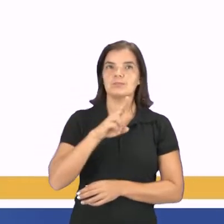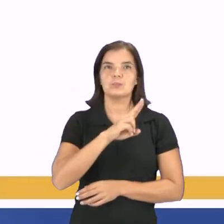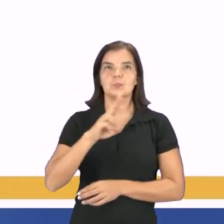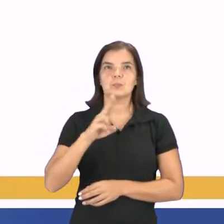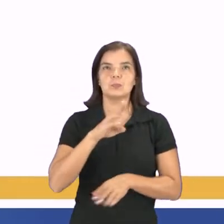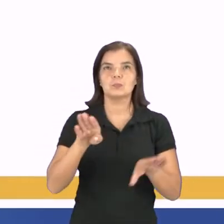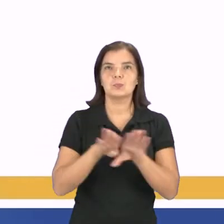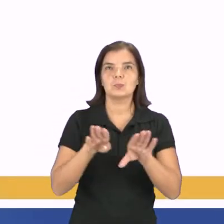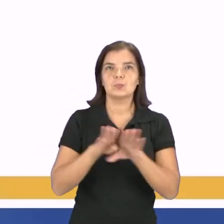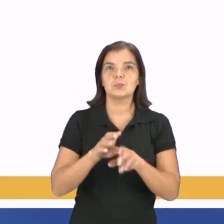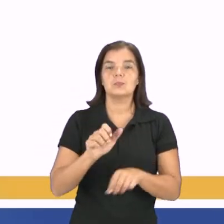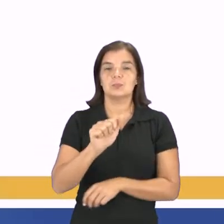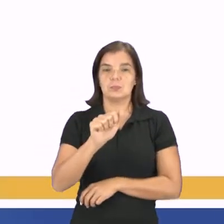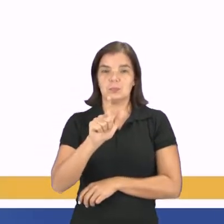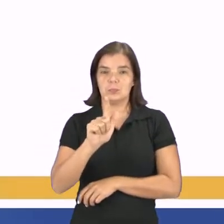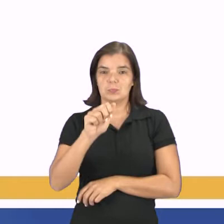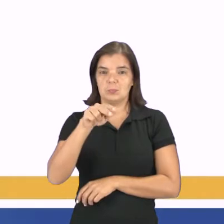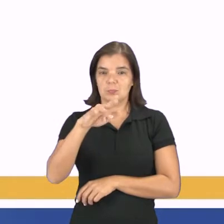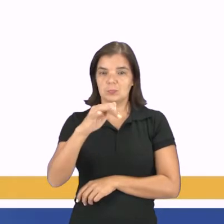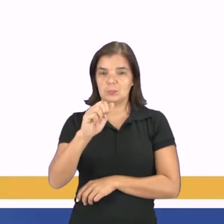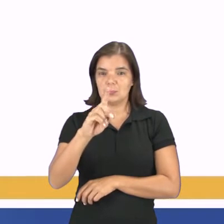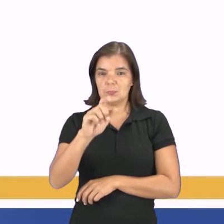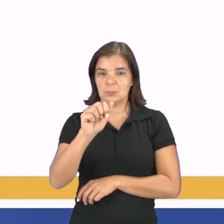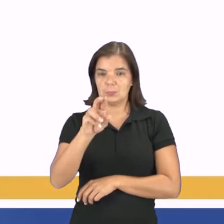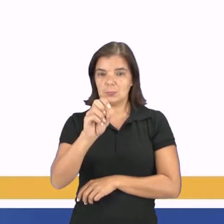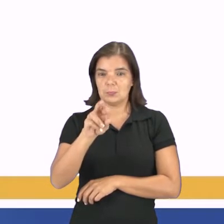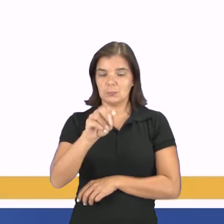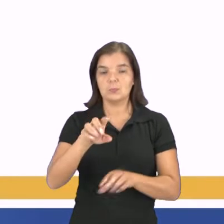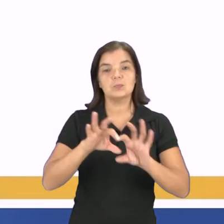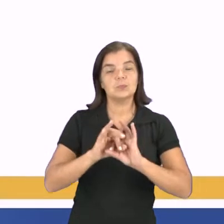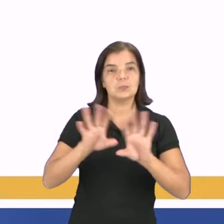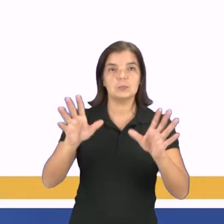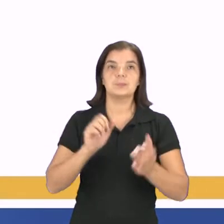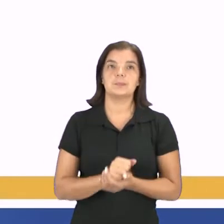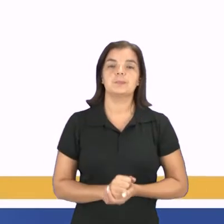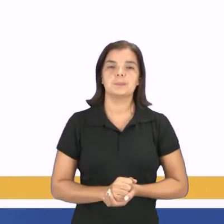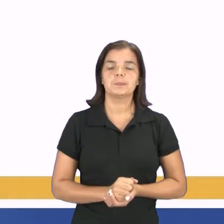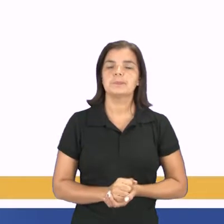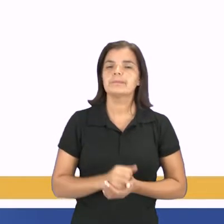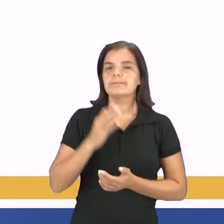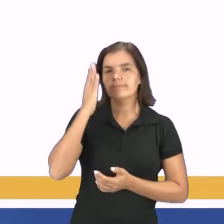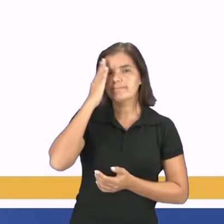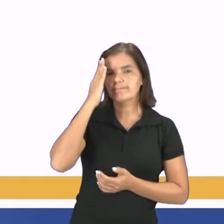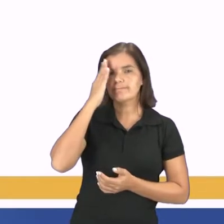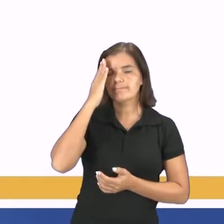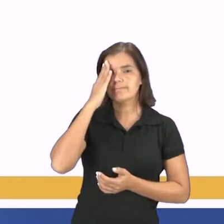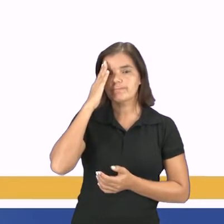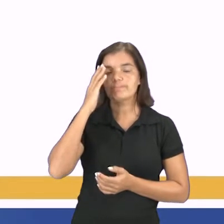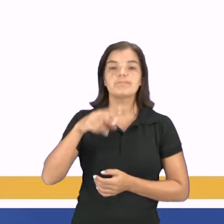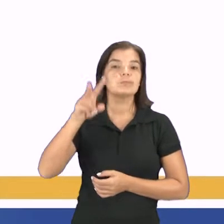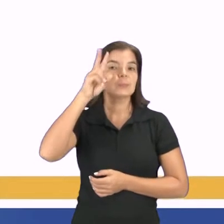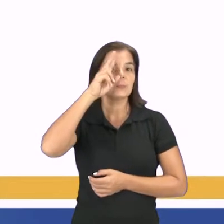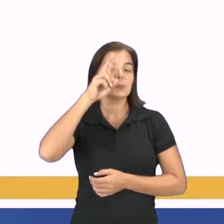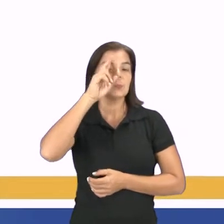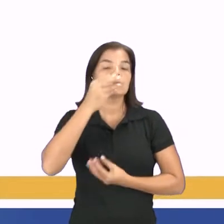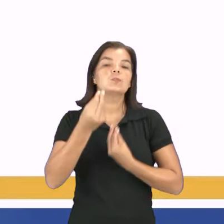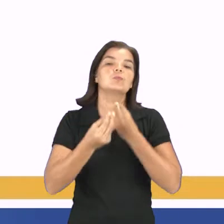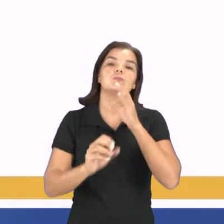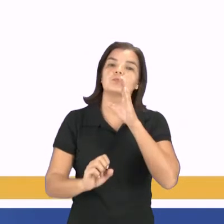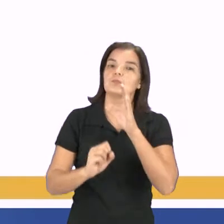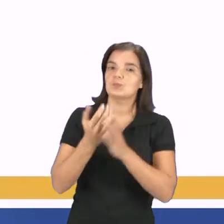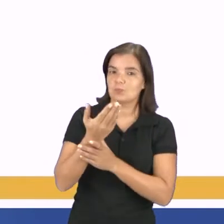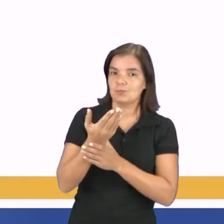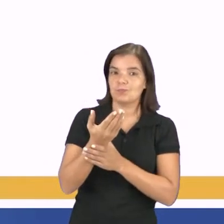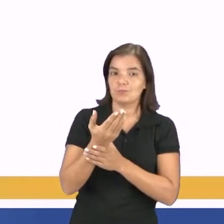chamados agenciadores de licenciamentos. Vamos entender agora, voltando um pouco na história, e entender a origem